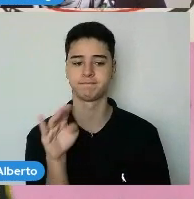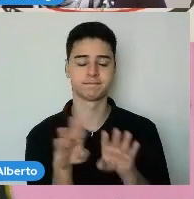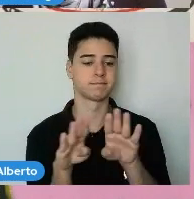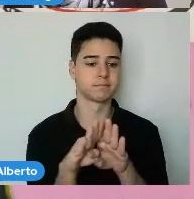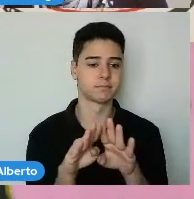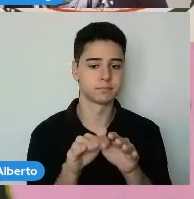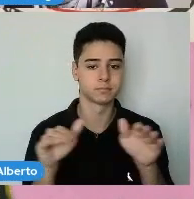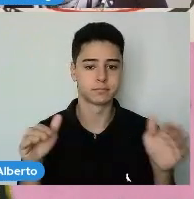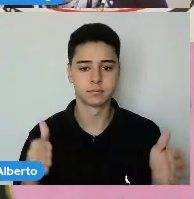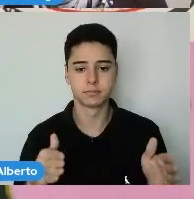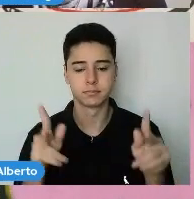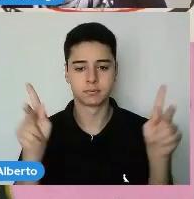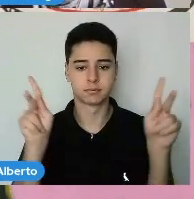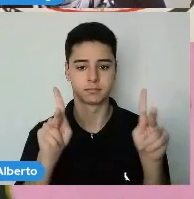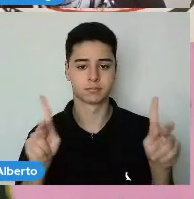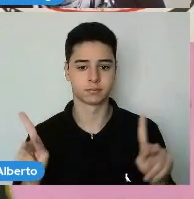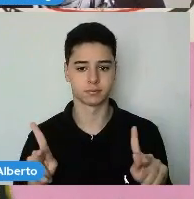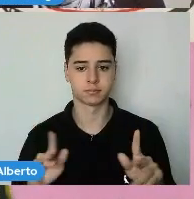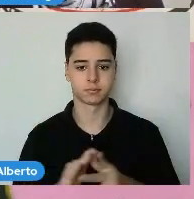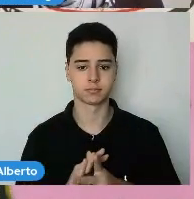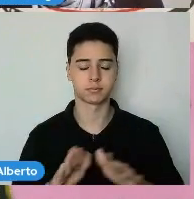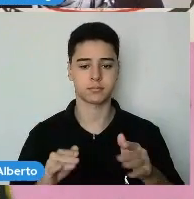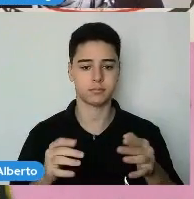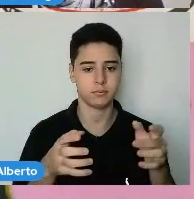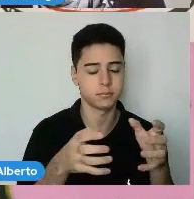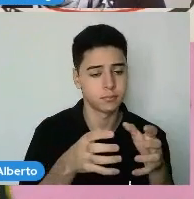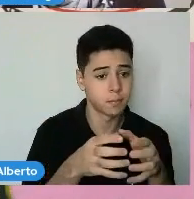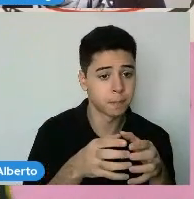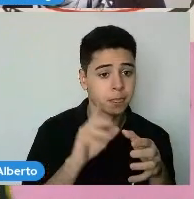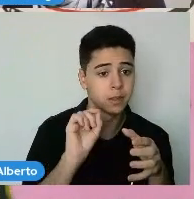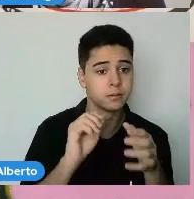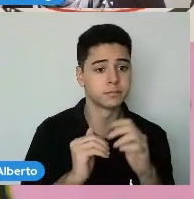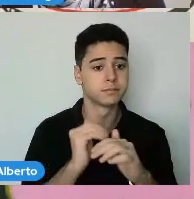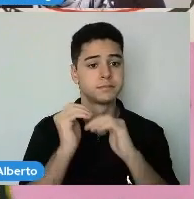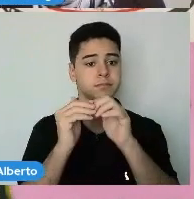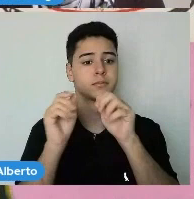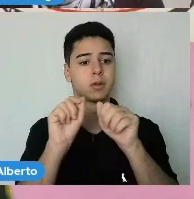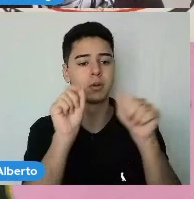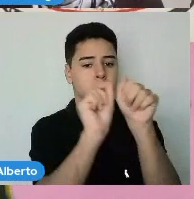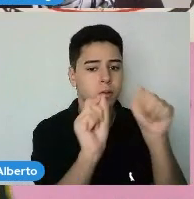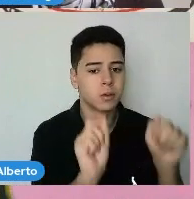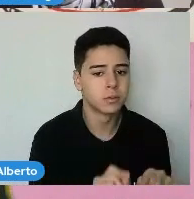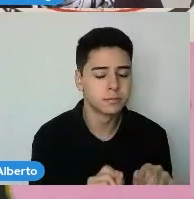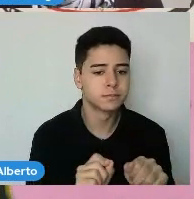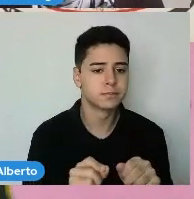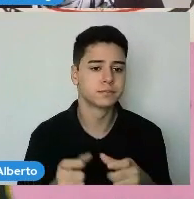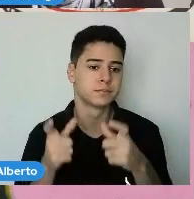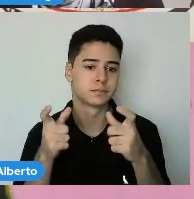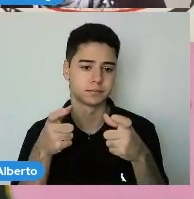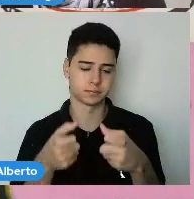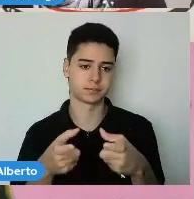da Paz, e é um grupo escultórico, é uma instalação que está no Museu de Arte de Tel